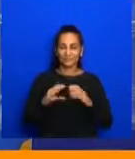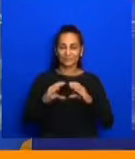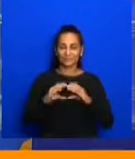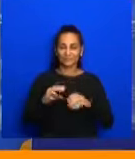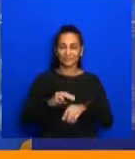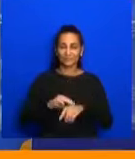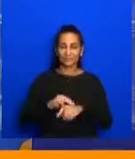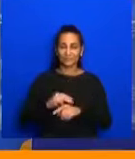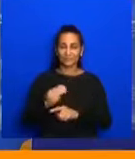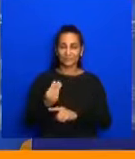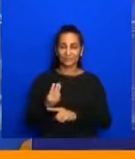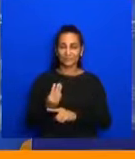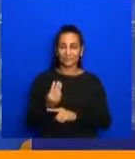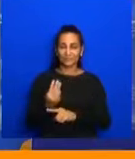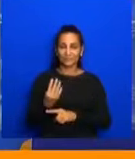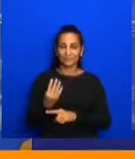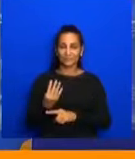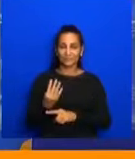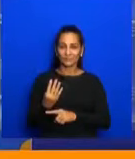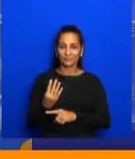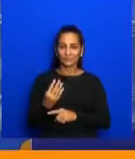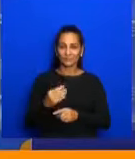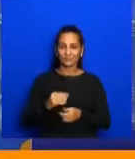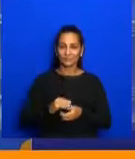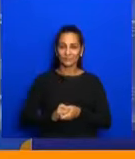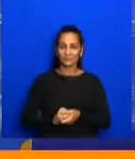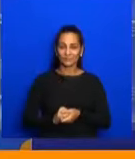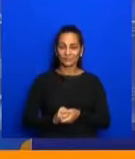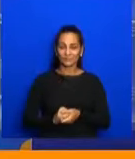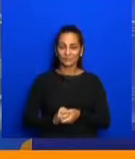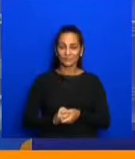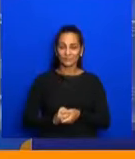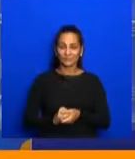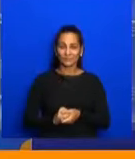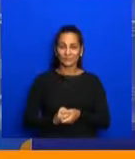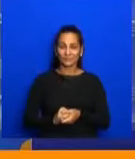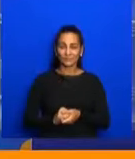Bola marrom 34. Marrom número 34.